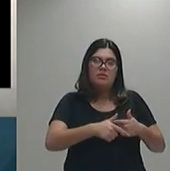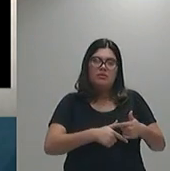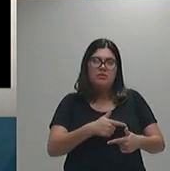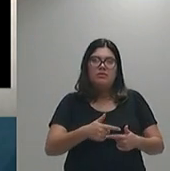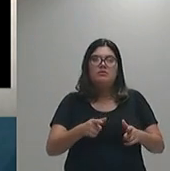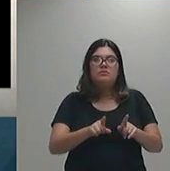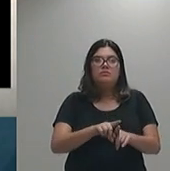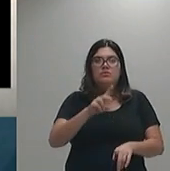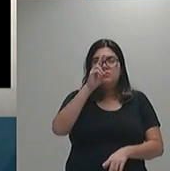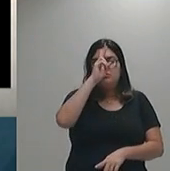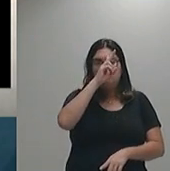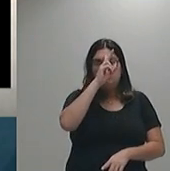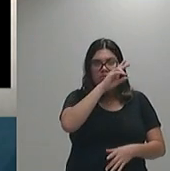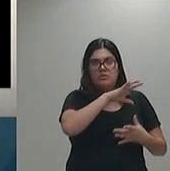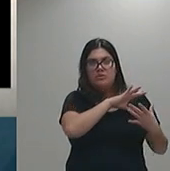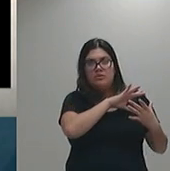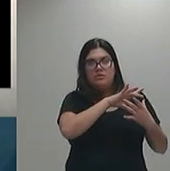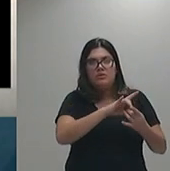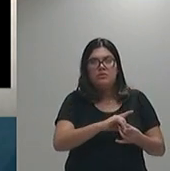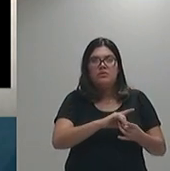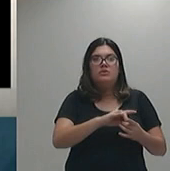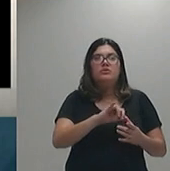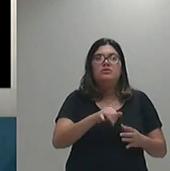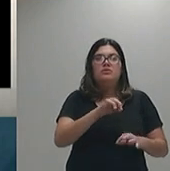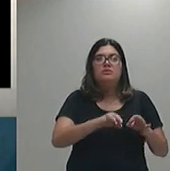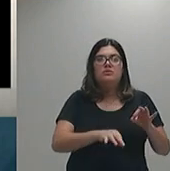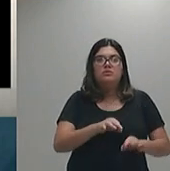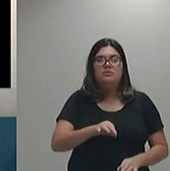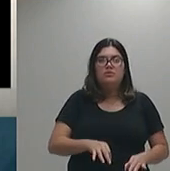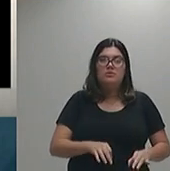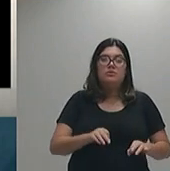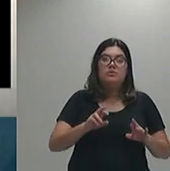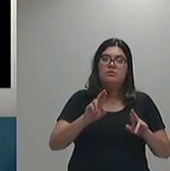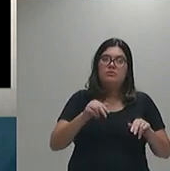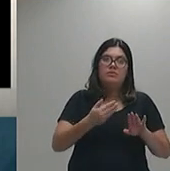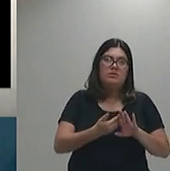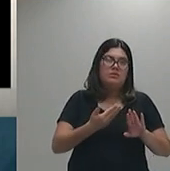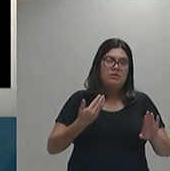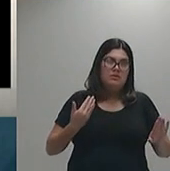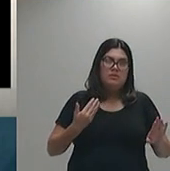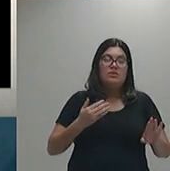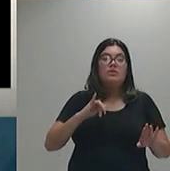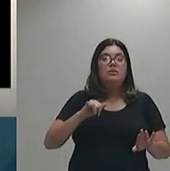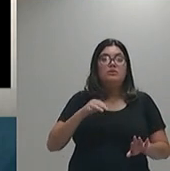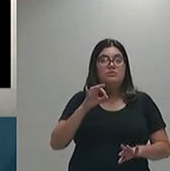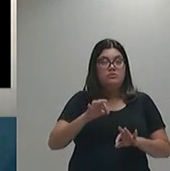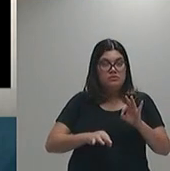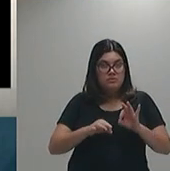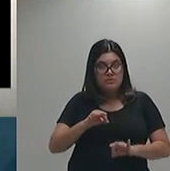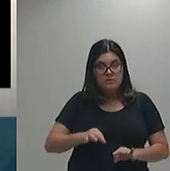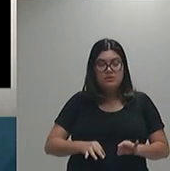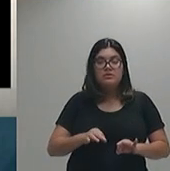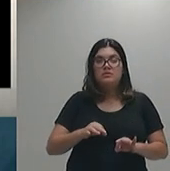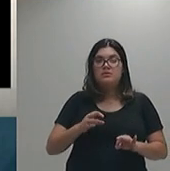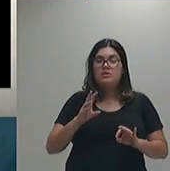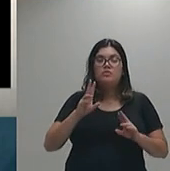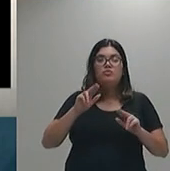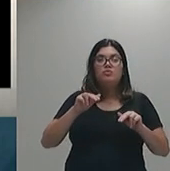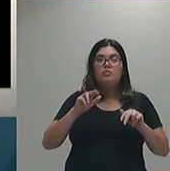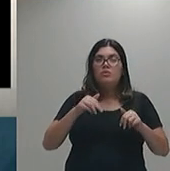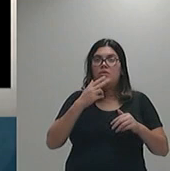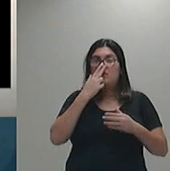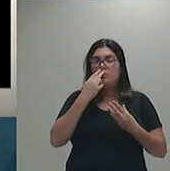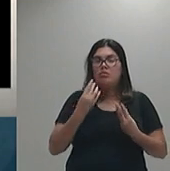vinculada à jurisdição e nunca dela se afastou juízo que nunca esvaziou nem suas mãos no sua